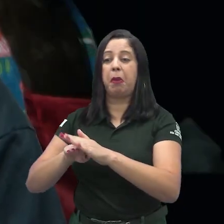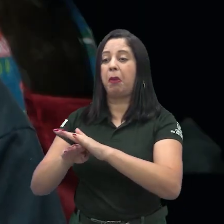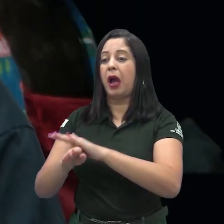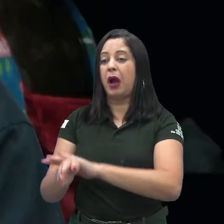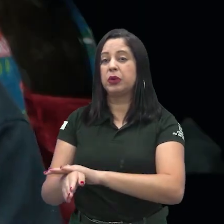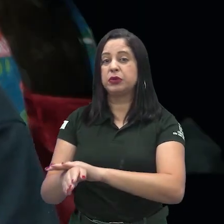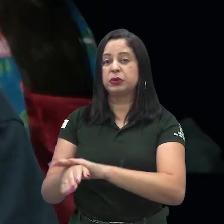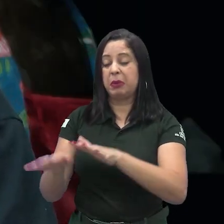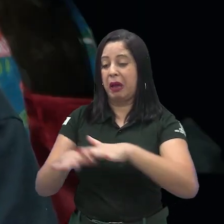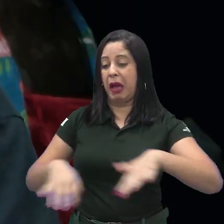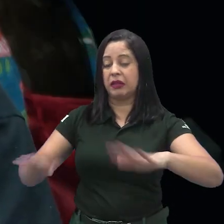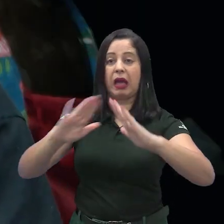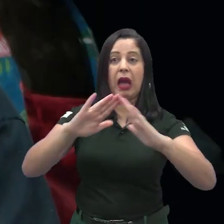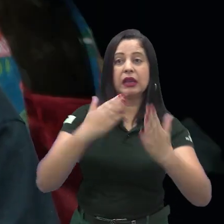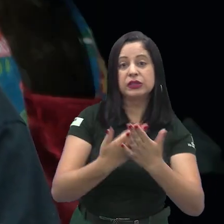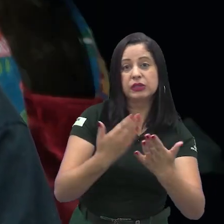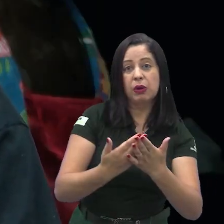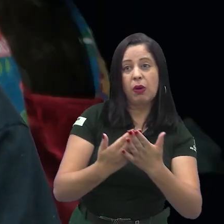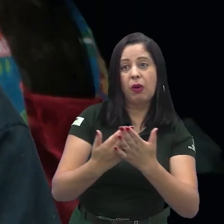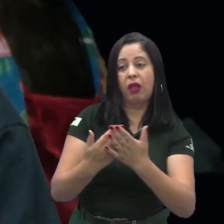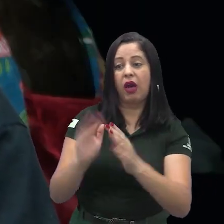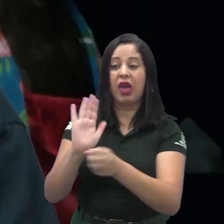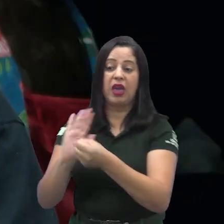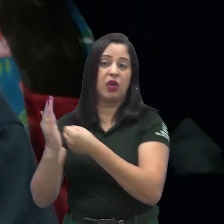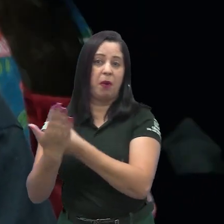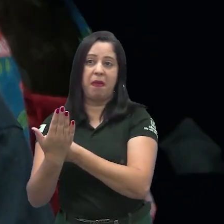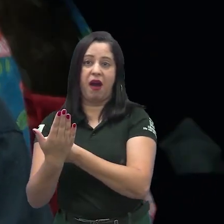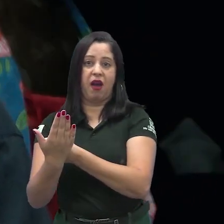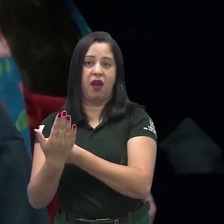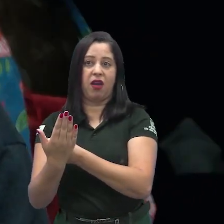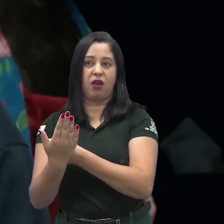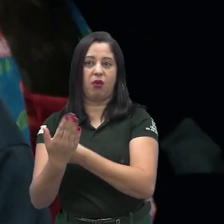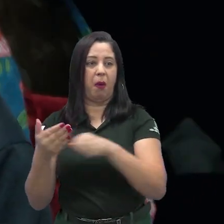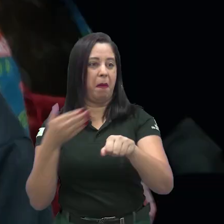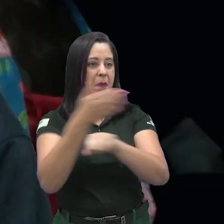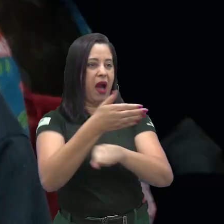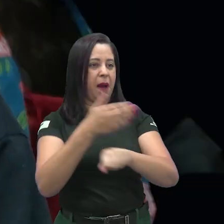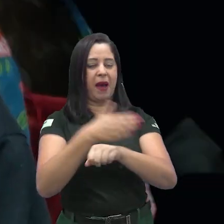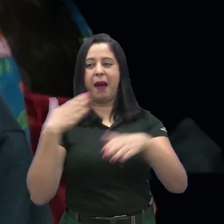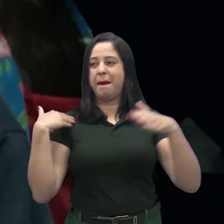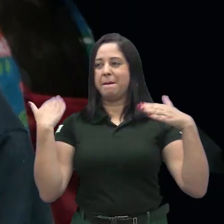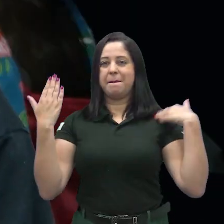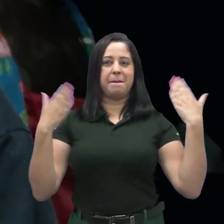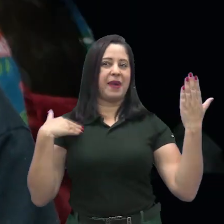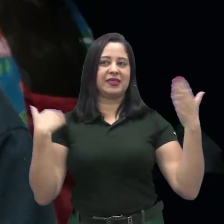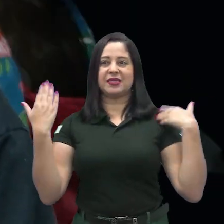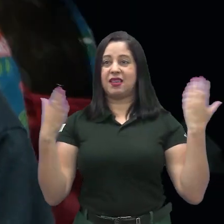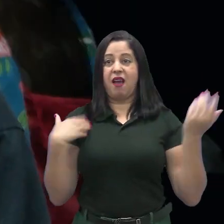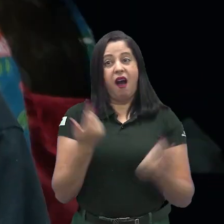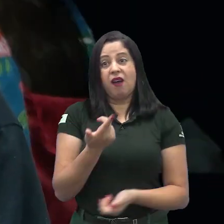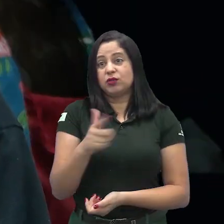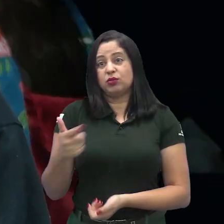só conhecem a escola e a sua comunidade, elas não têm o direito a lazer, elas não têm a